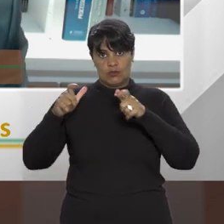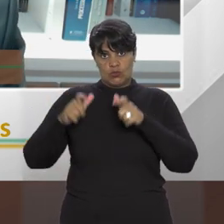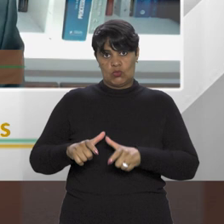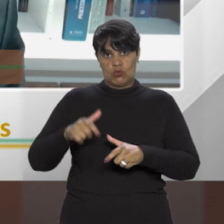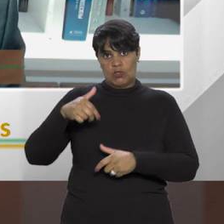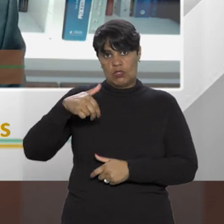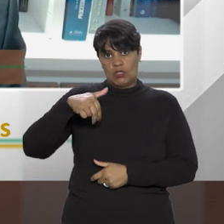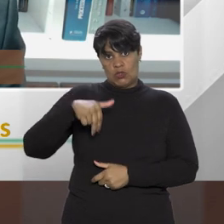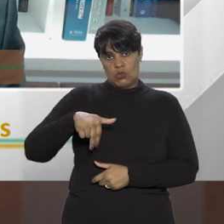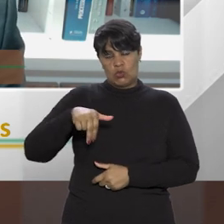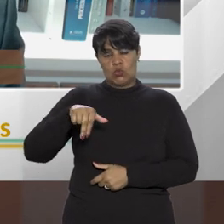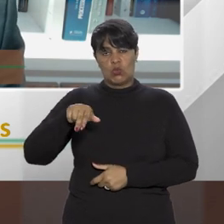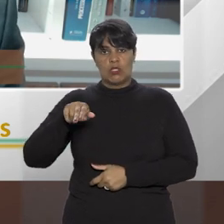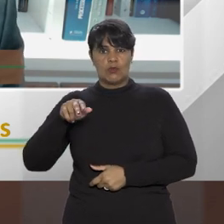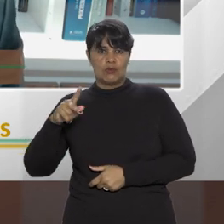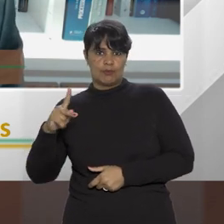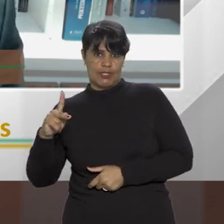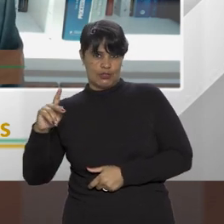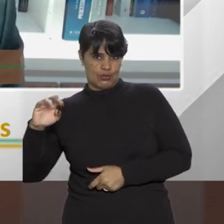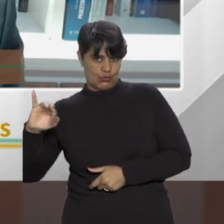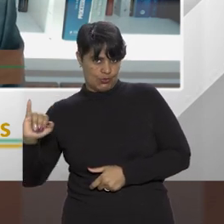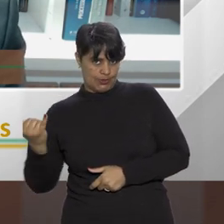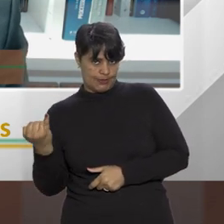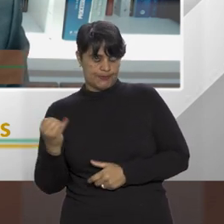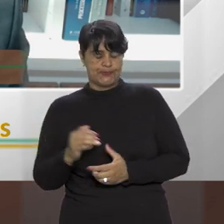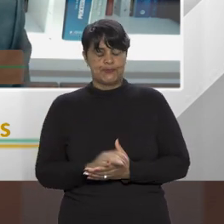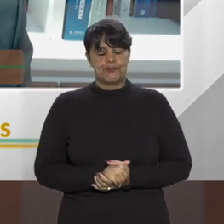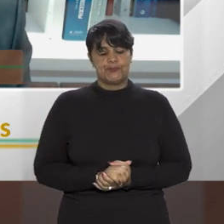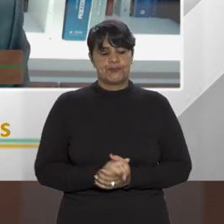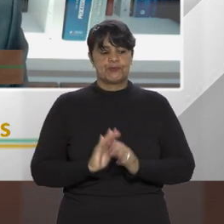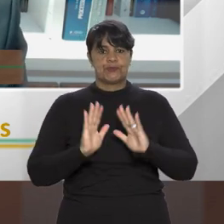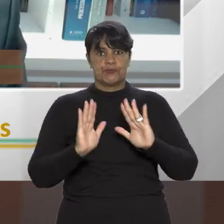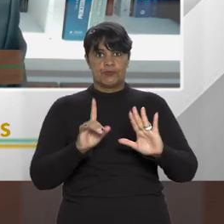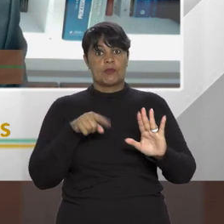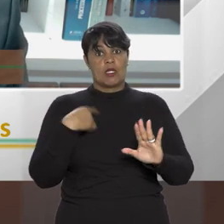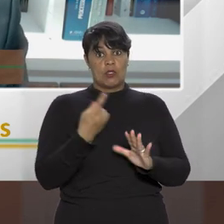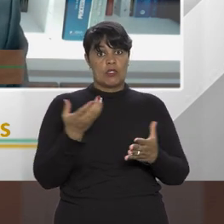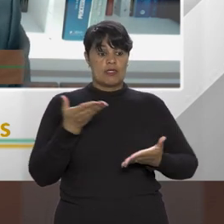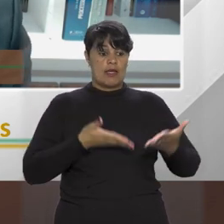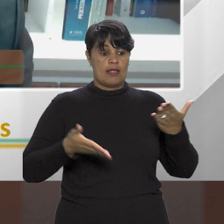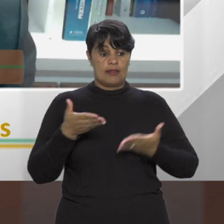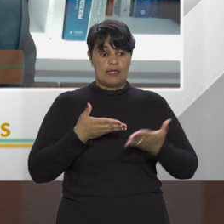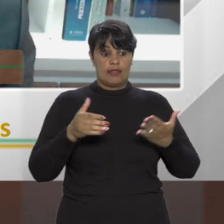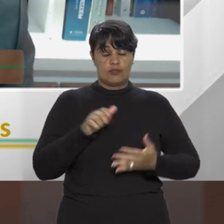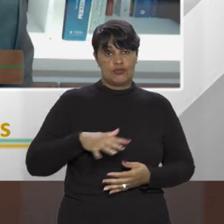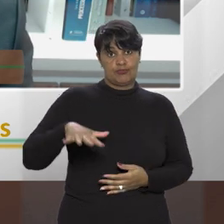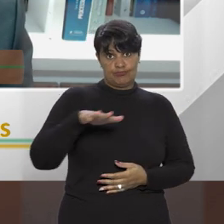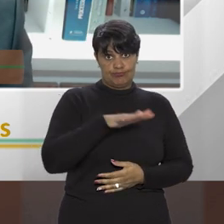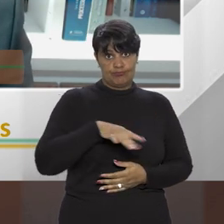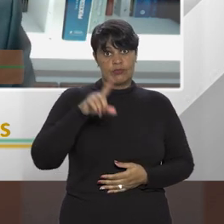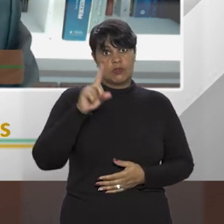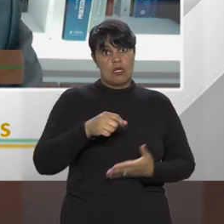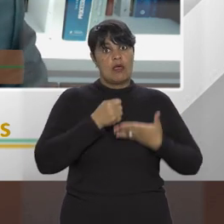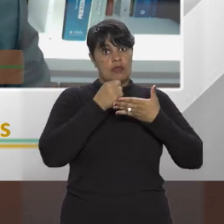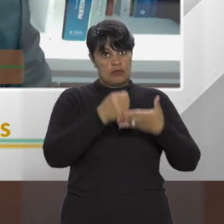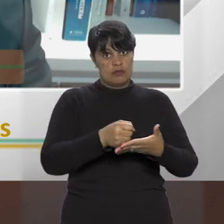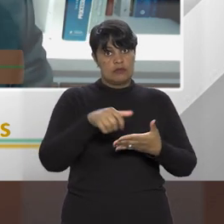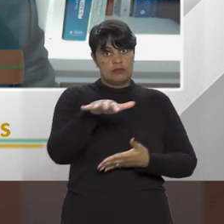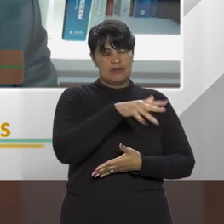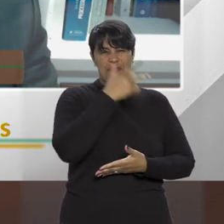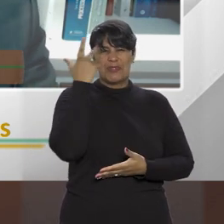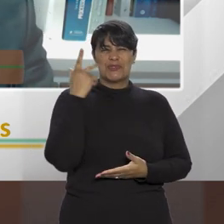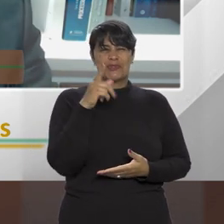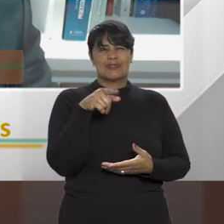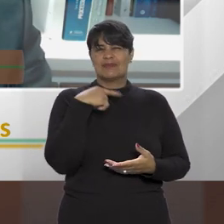forma de auxiliar também a população que não tinha acesso a advogados particulares, e também para ajudar o trabalho da